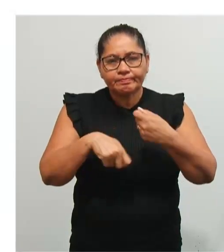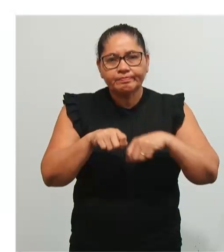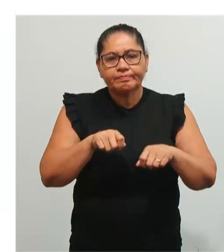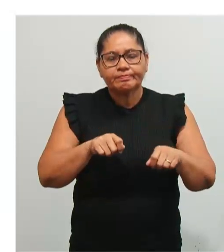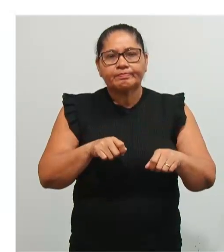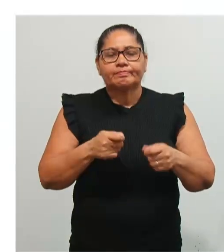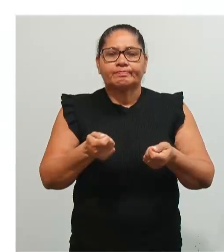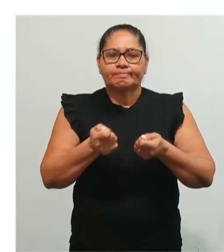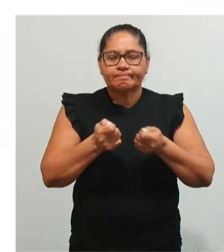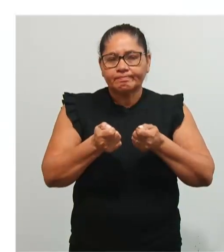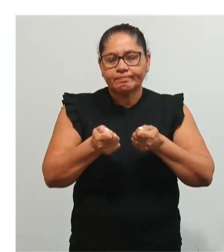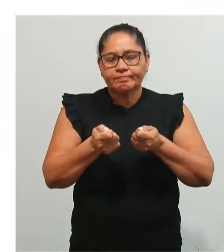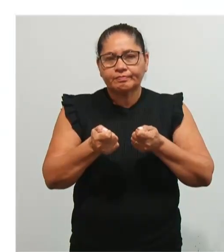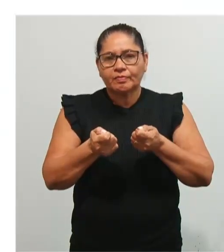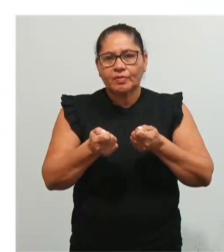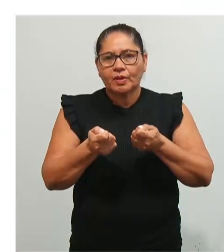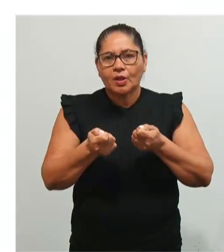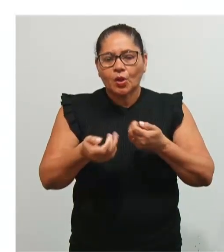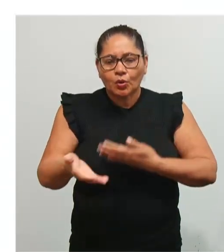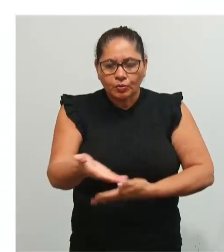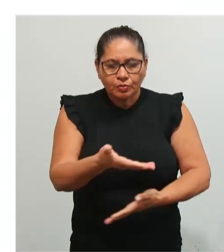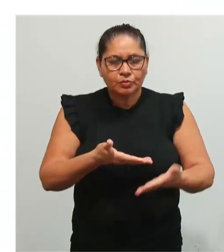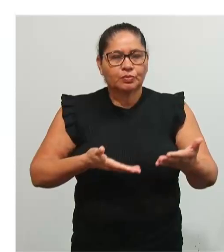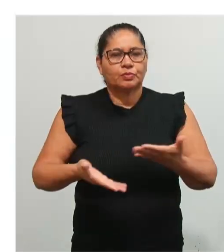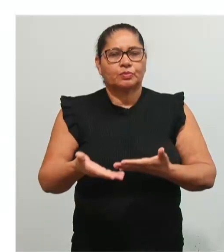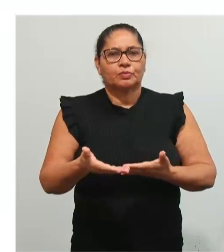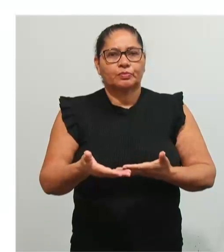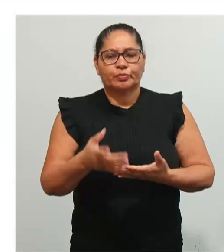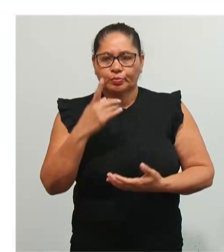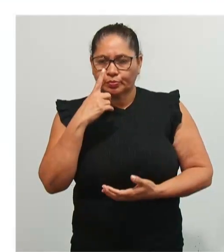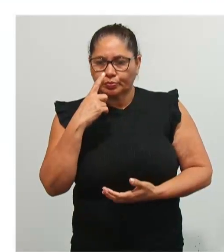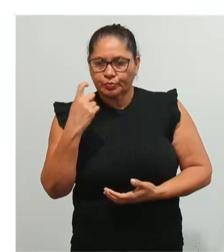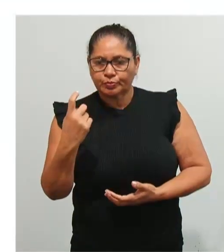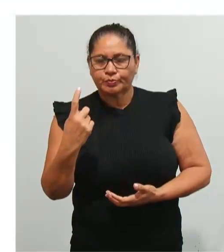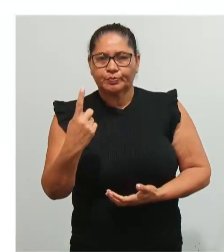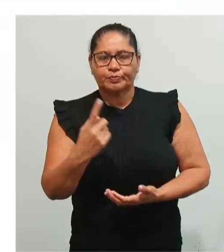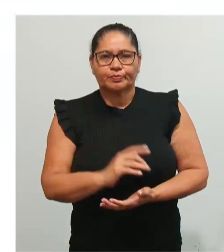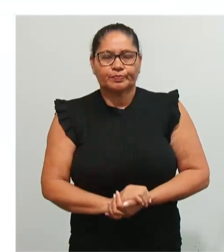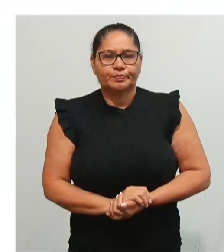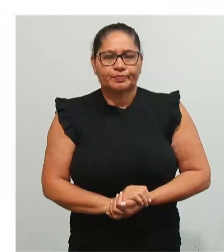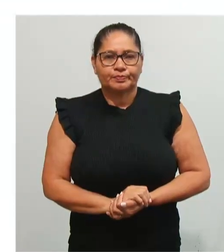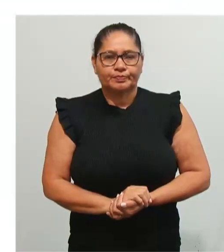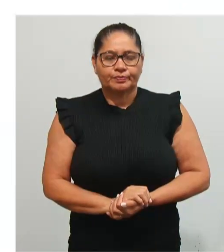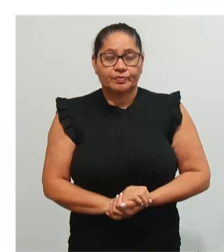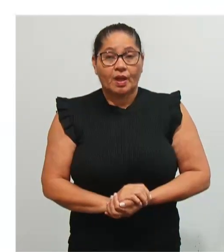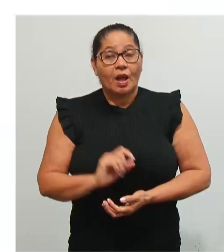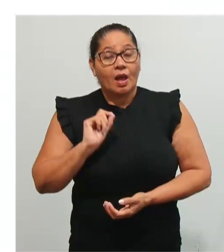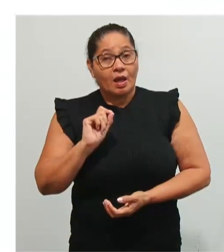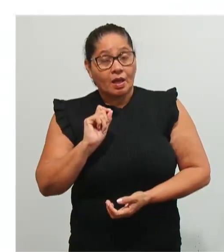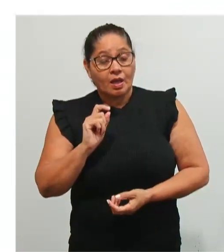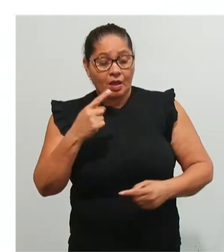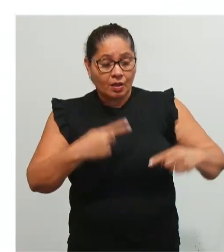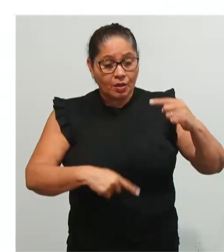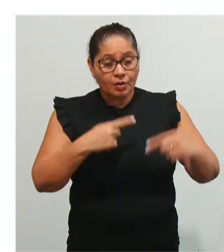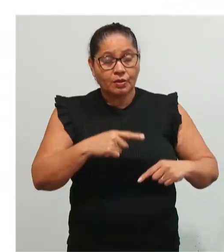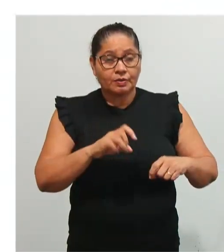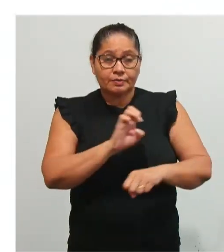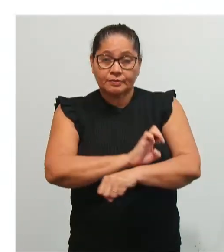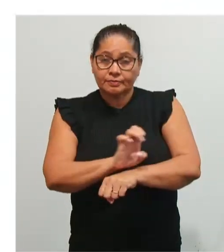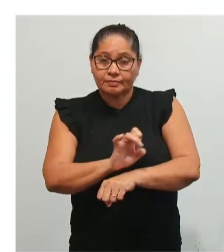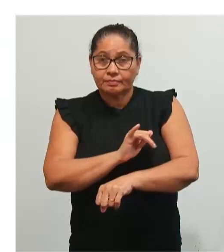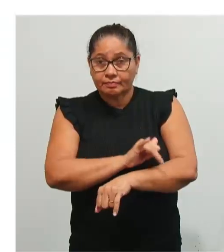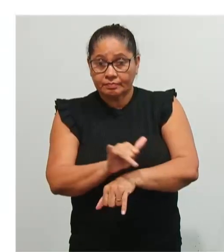controladas e como interagem com as partes interessadas. Isso inclui políticas estratégicas